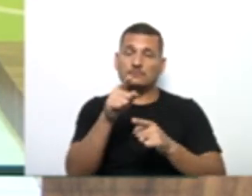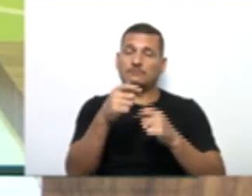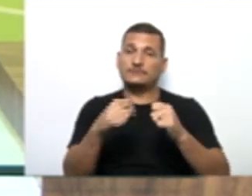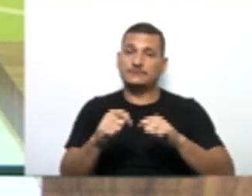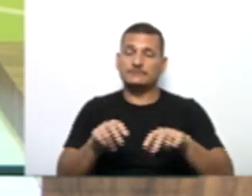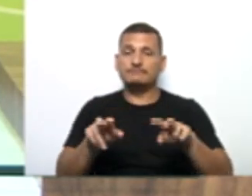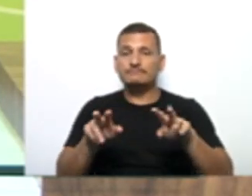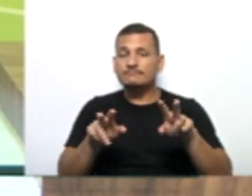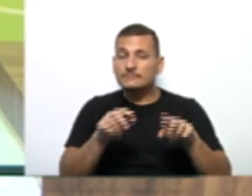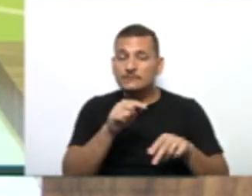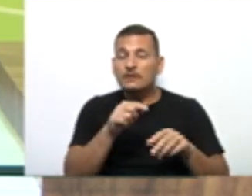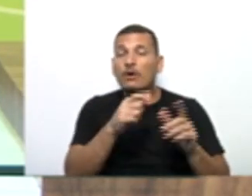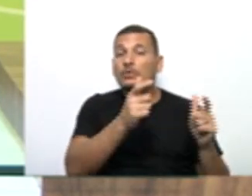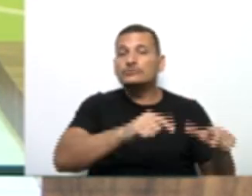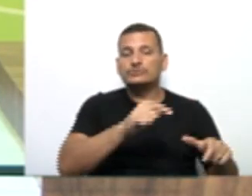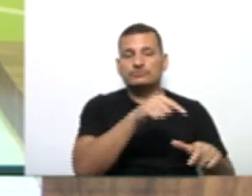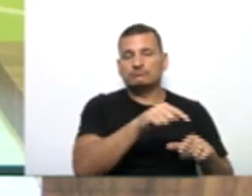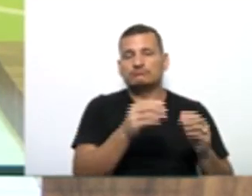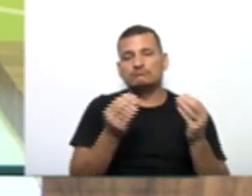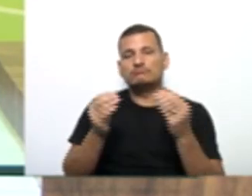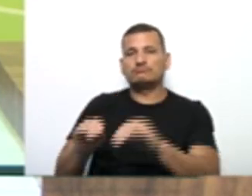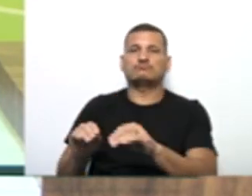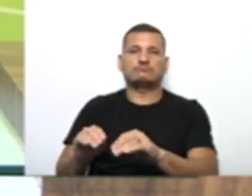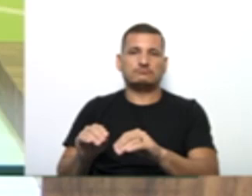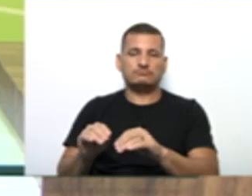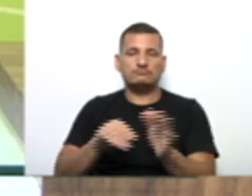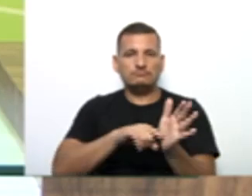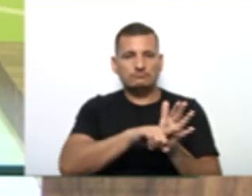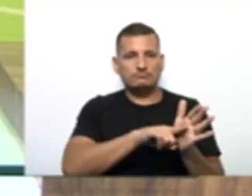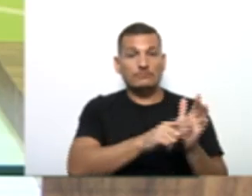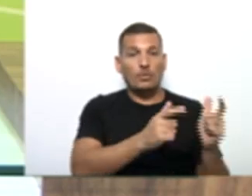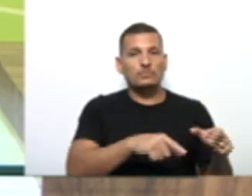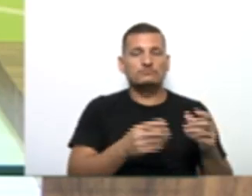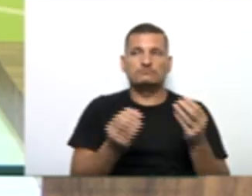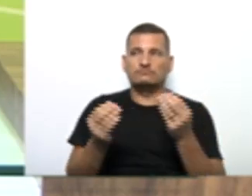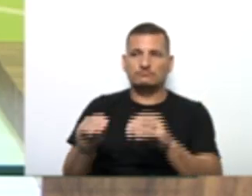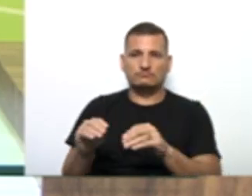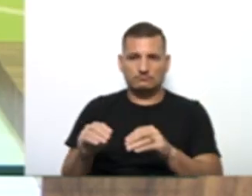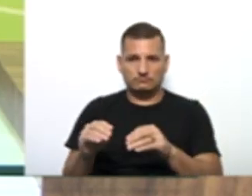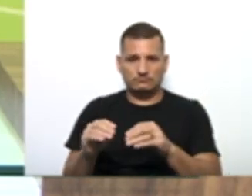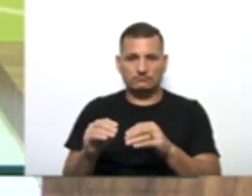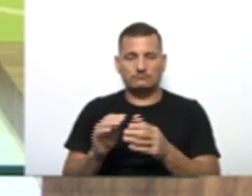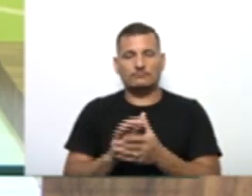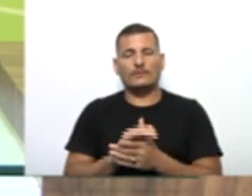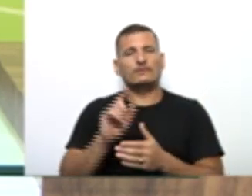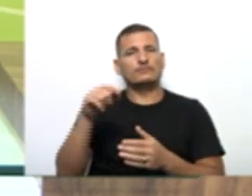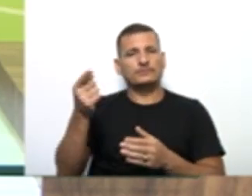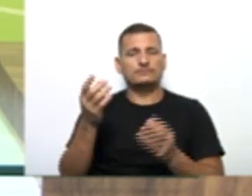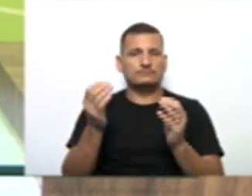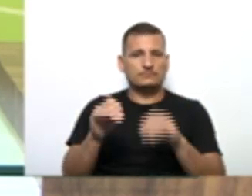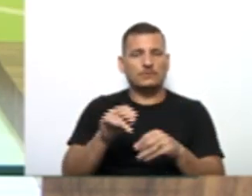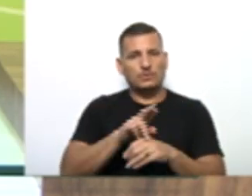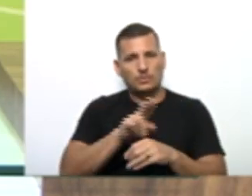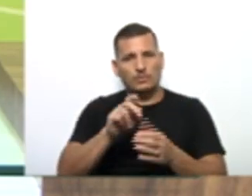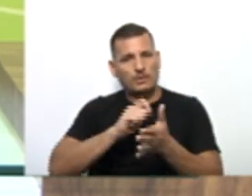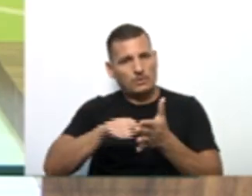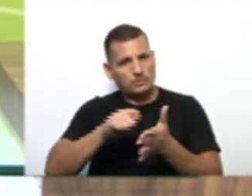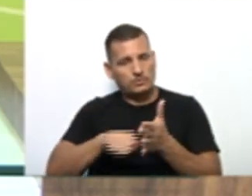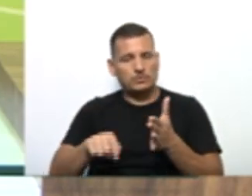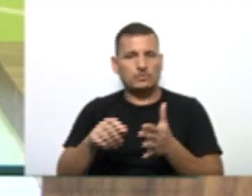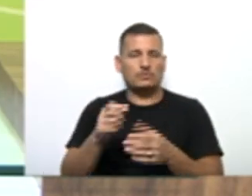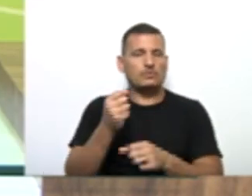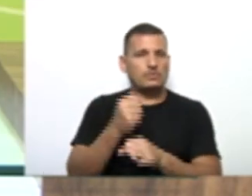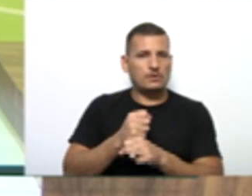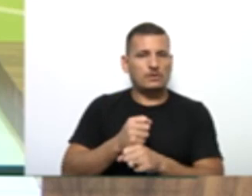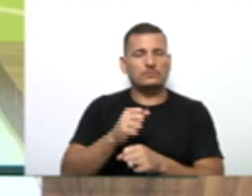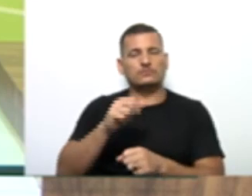essa fonte, ok? E aí, no final dessa citação, direta longa, você vai colocar o nome do autor, o ano e a